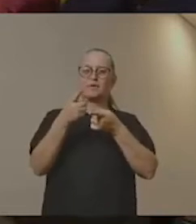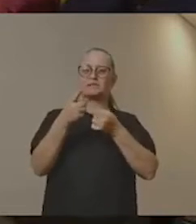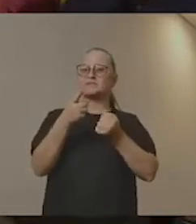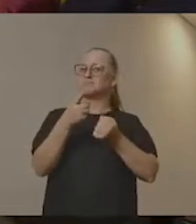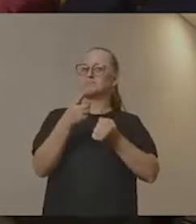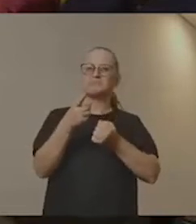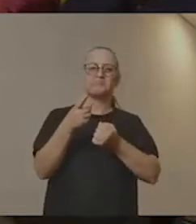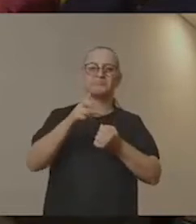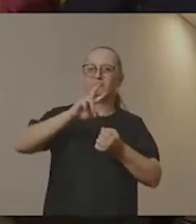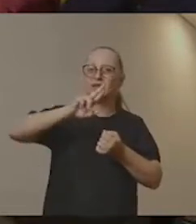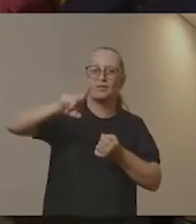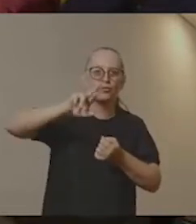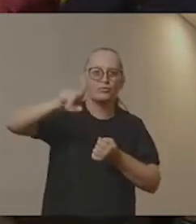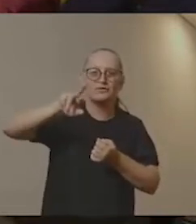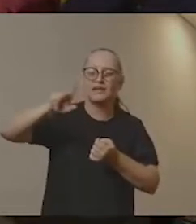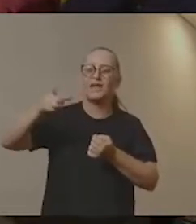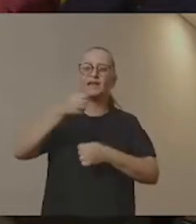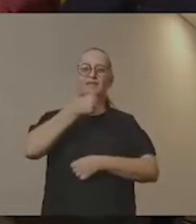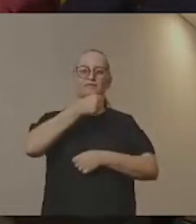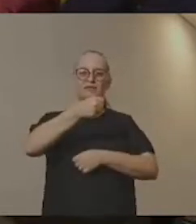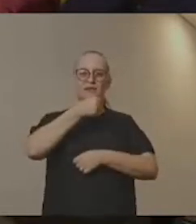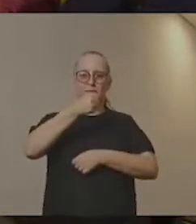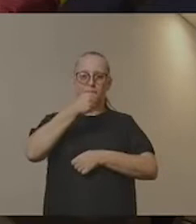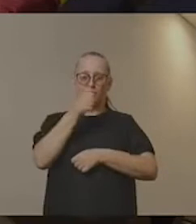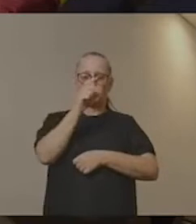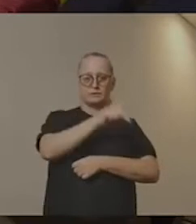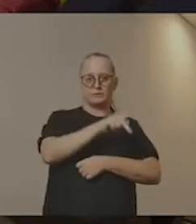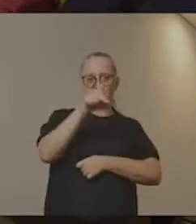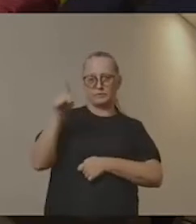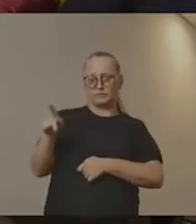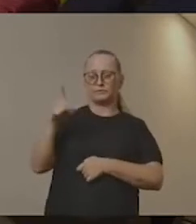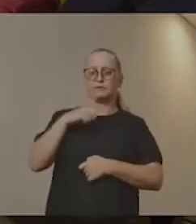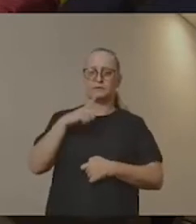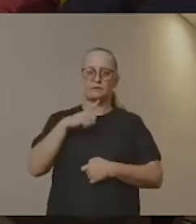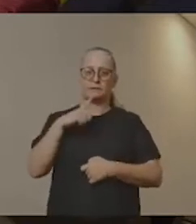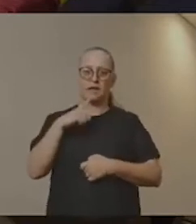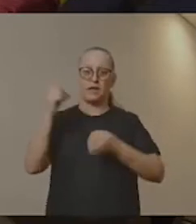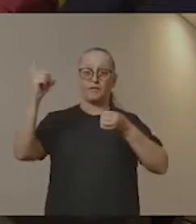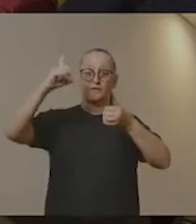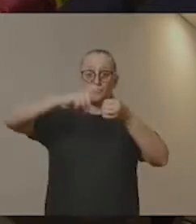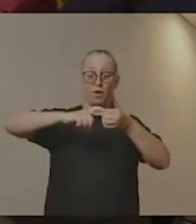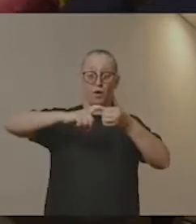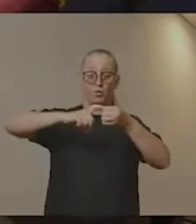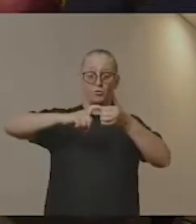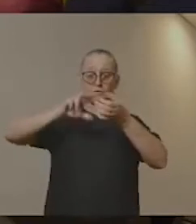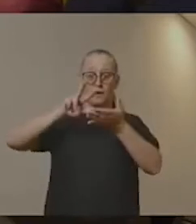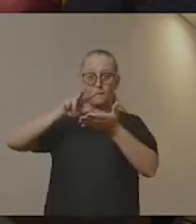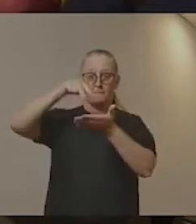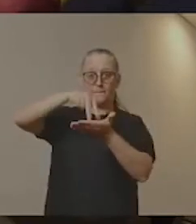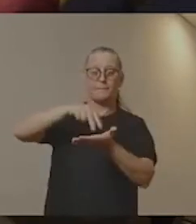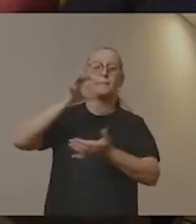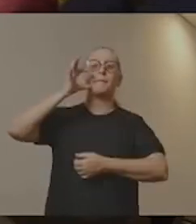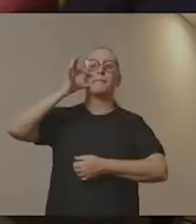professores e professoras de que o retorno ao presencial trouxe um comportamento muito diferenciado dos adolescentes,